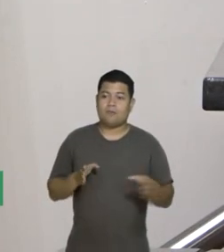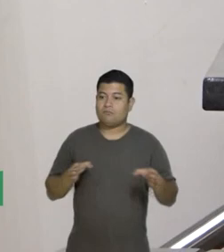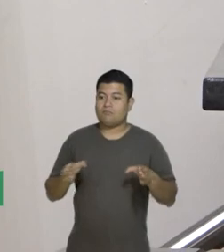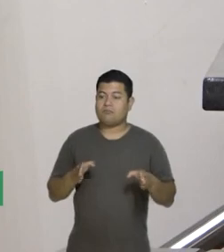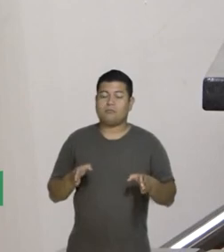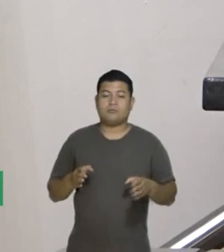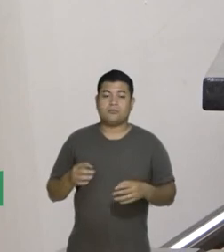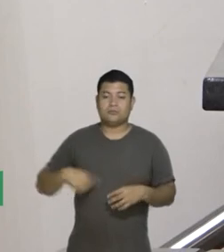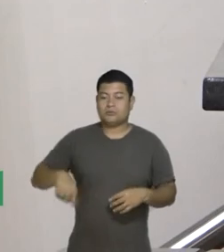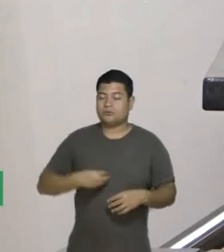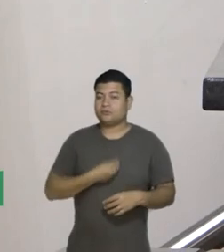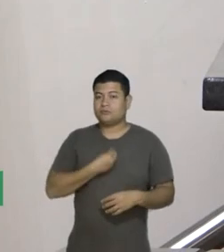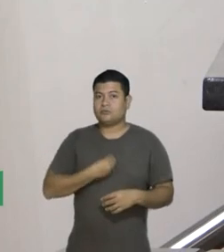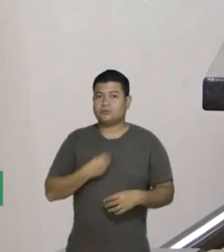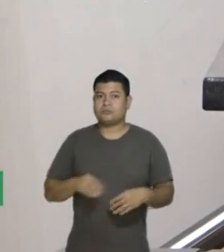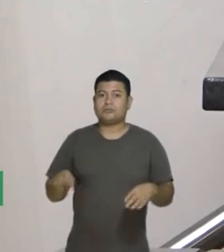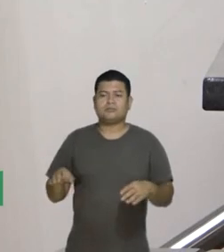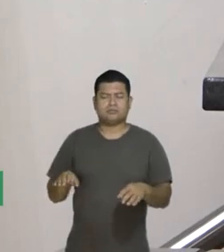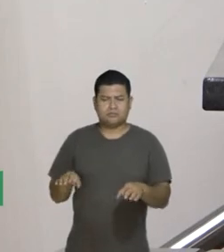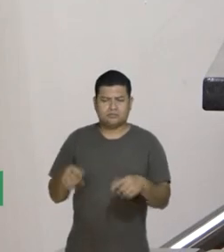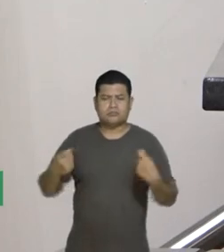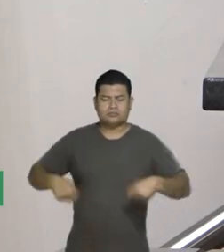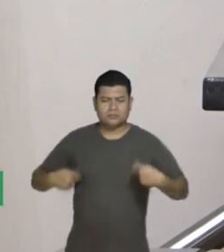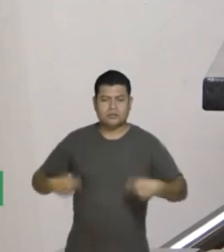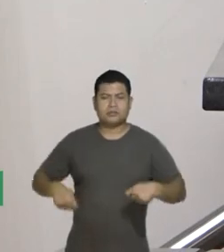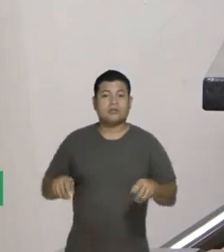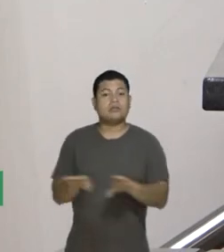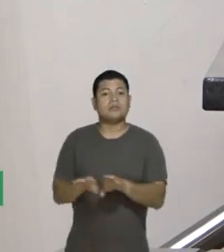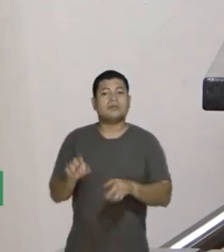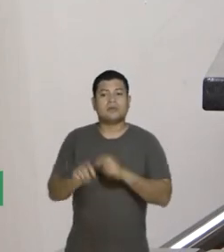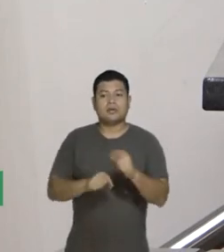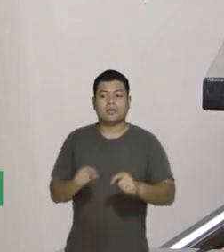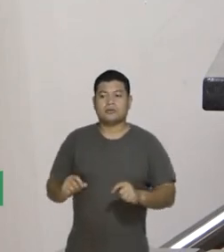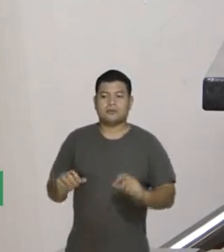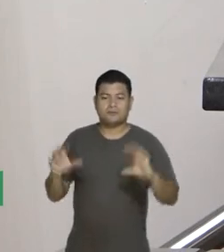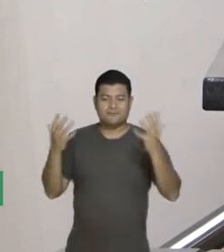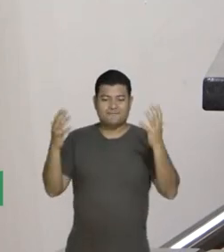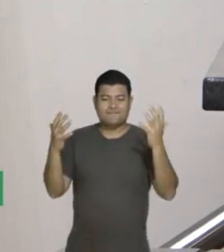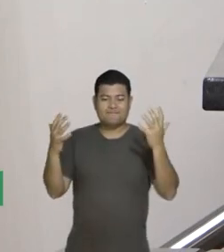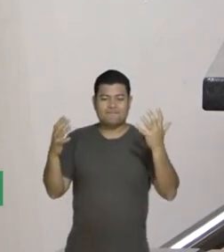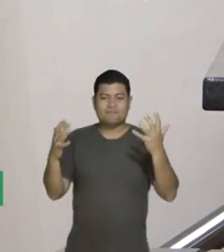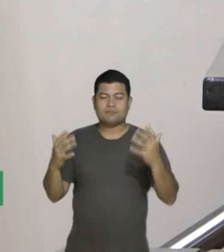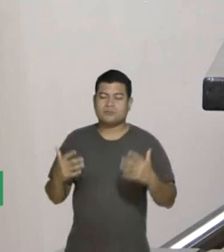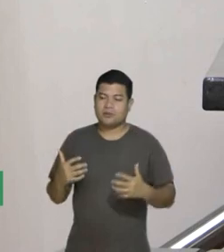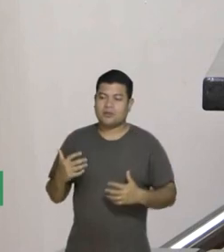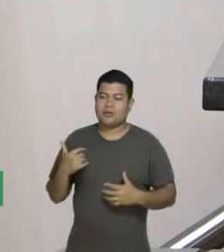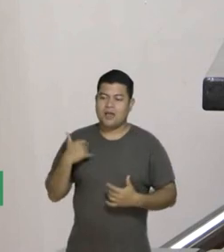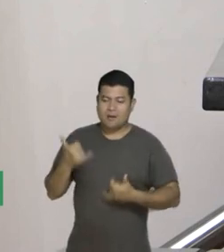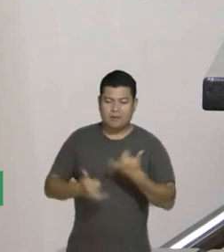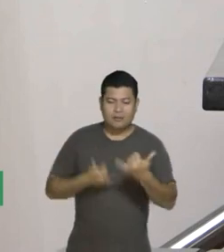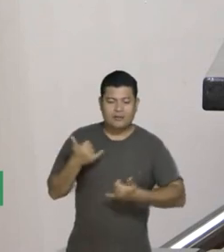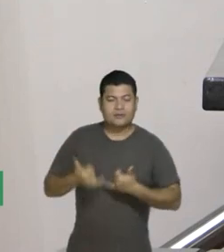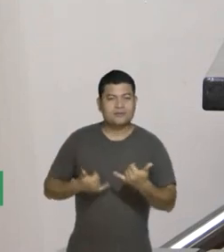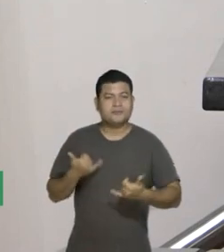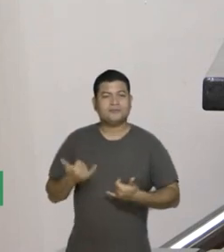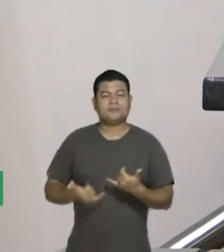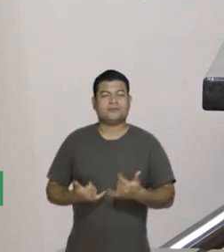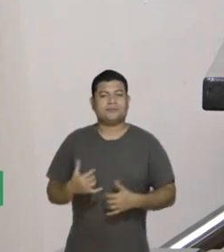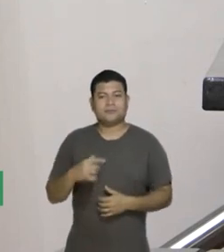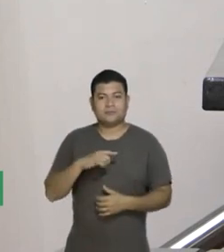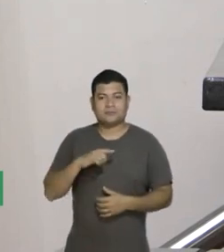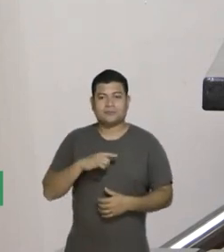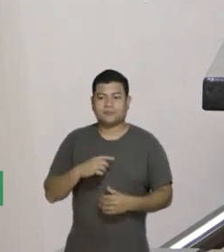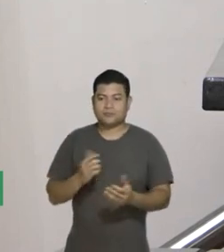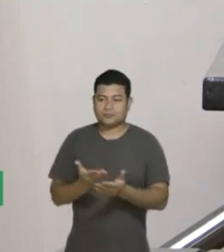que também comemorar, também poder se divertir, levar a felicidade às pessoas